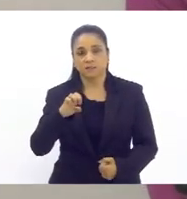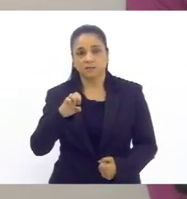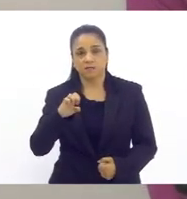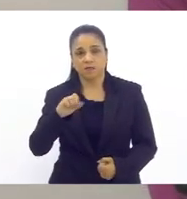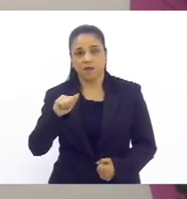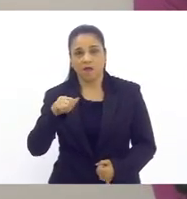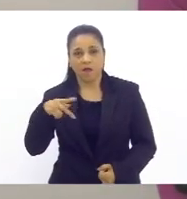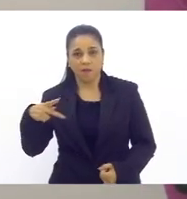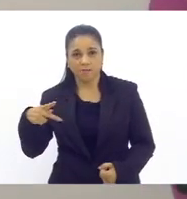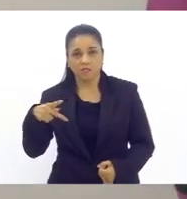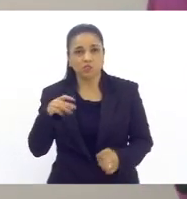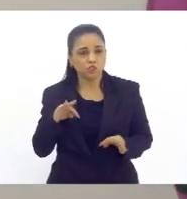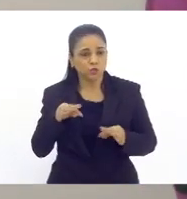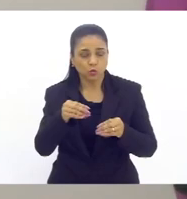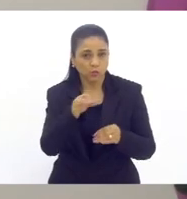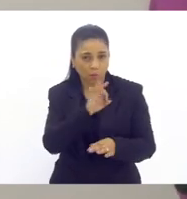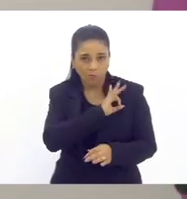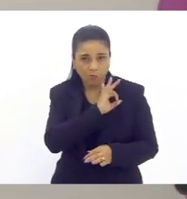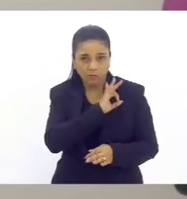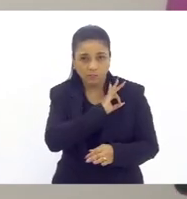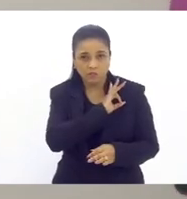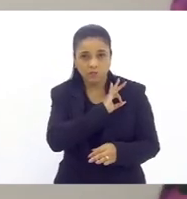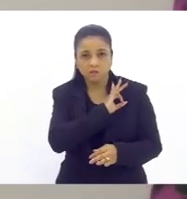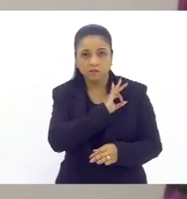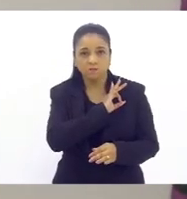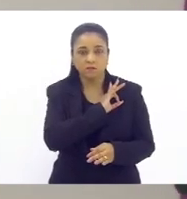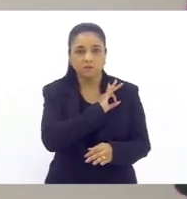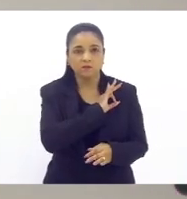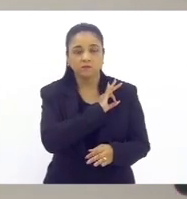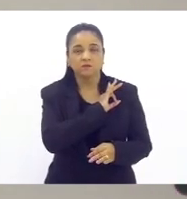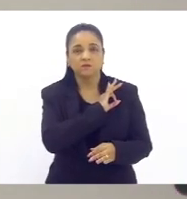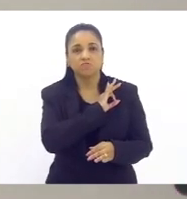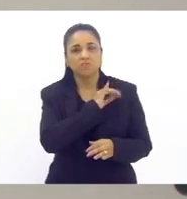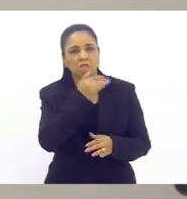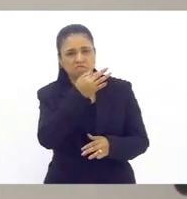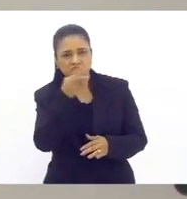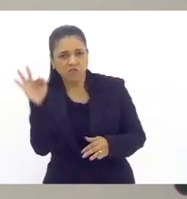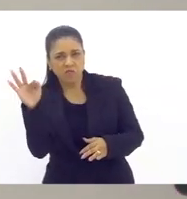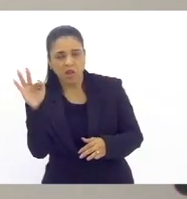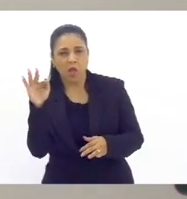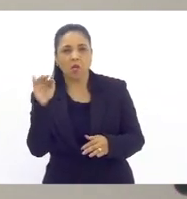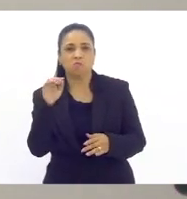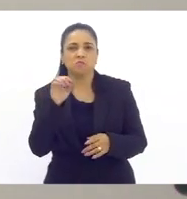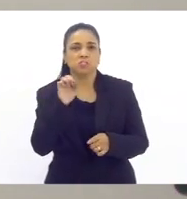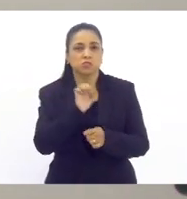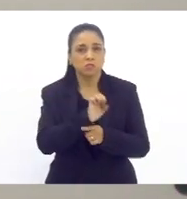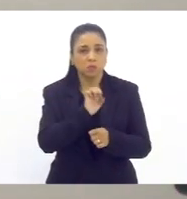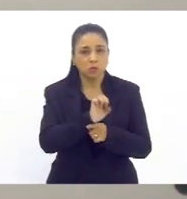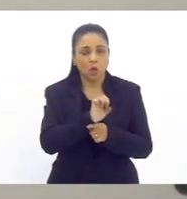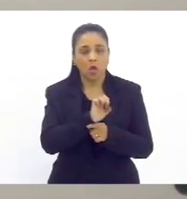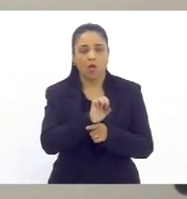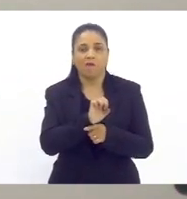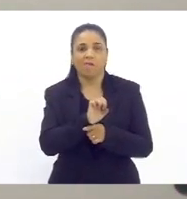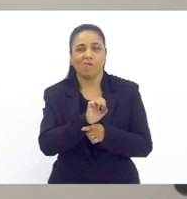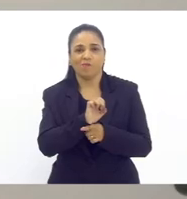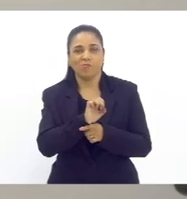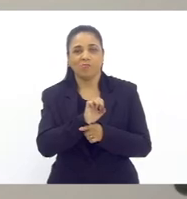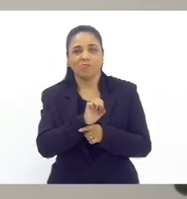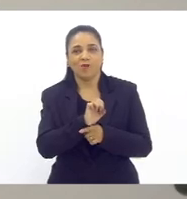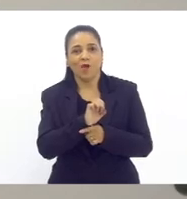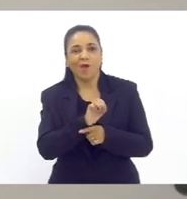toda a polícia tanto a Estadual quanto a federal no cuidado e formação